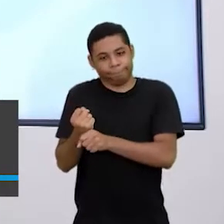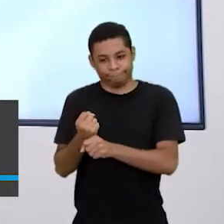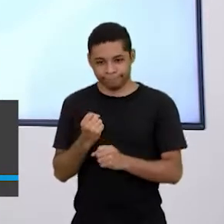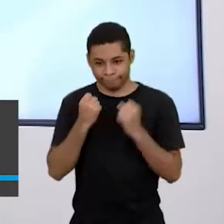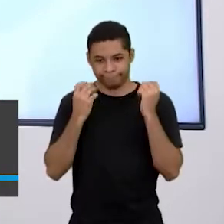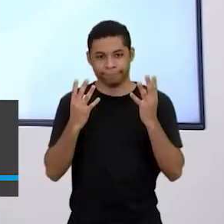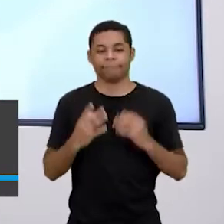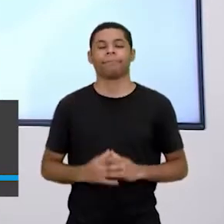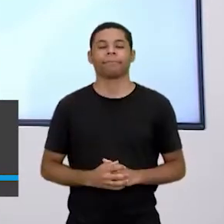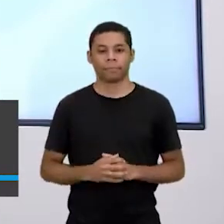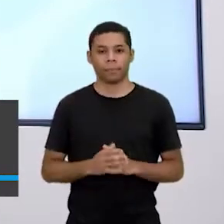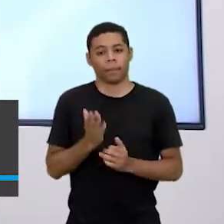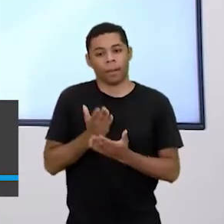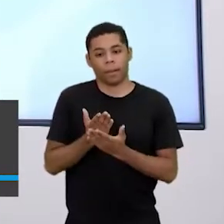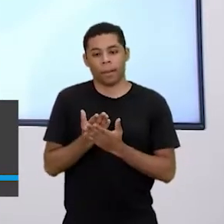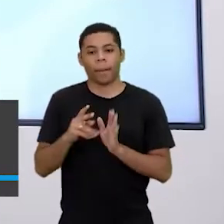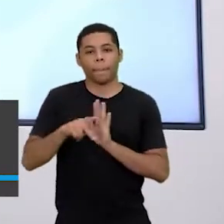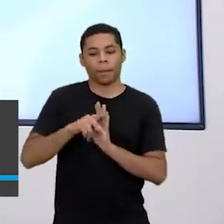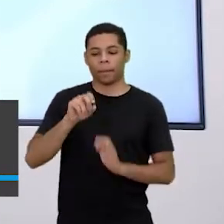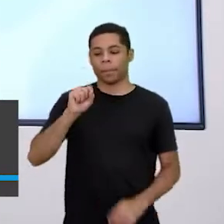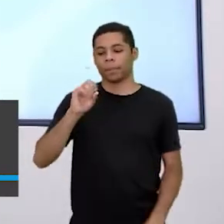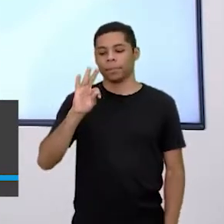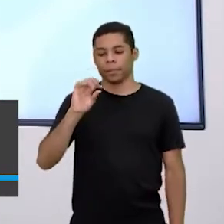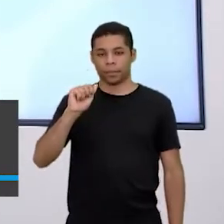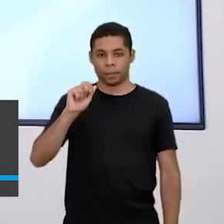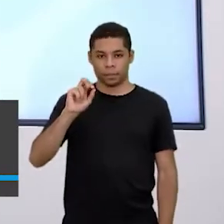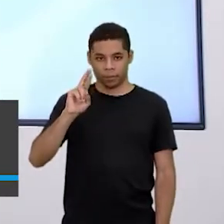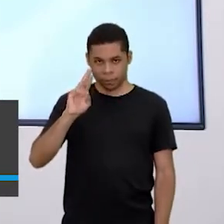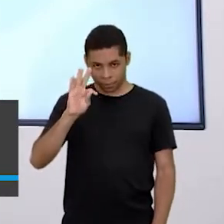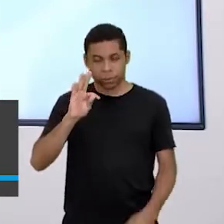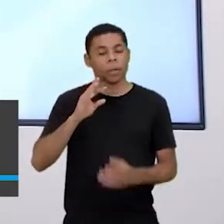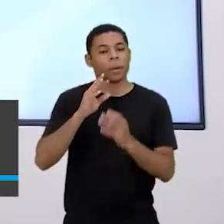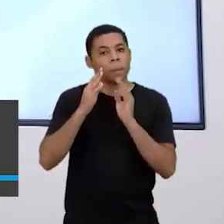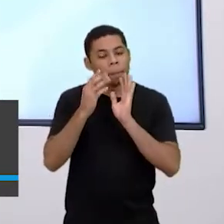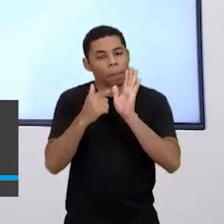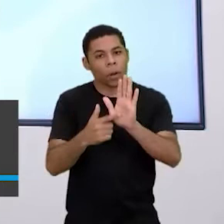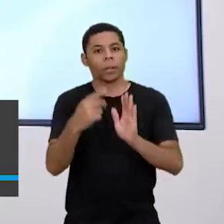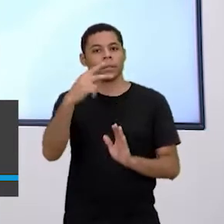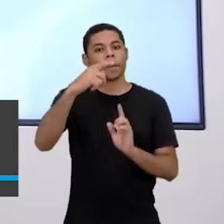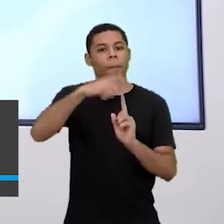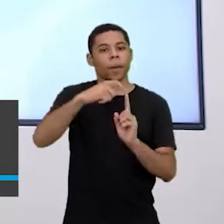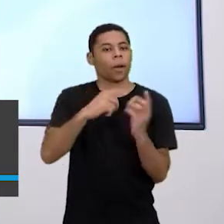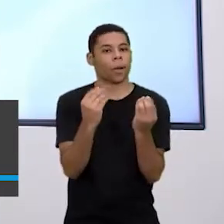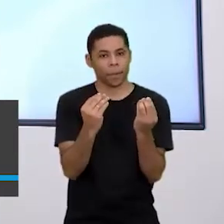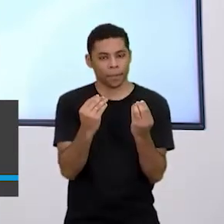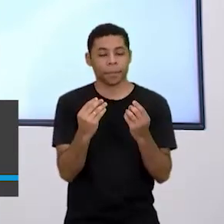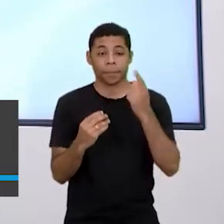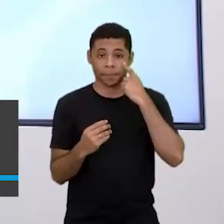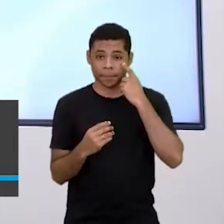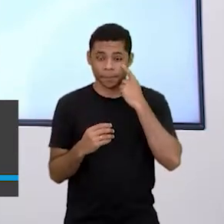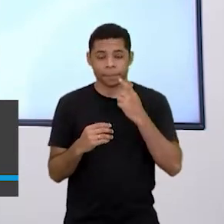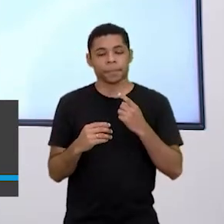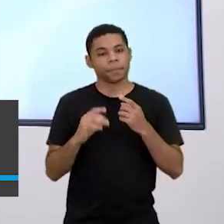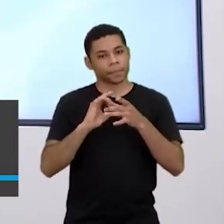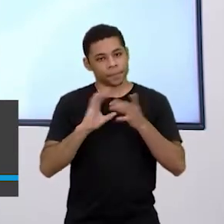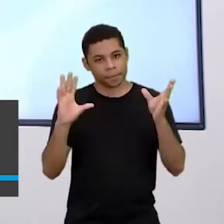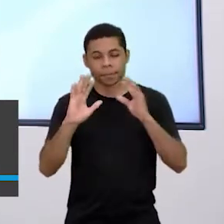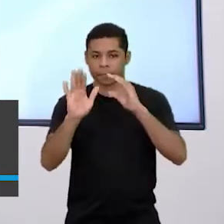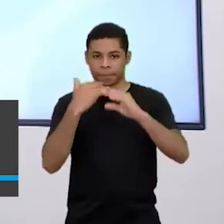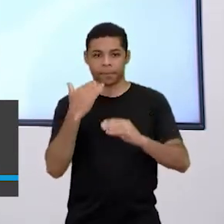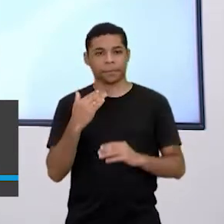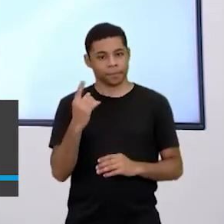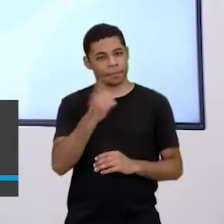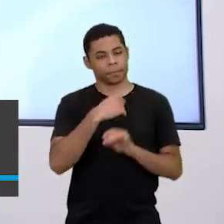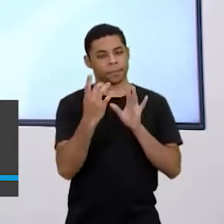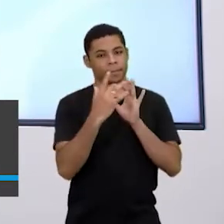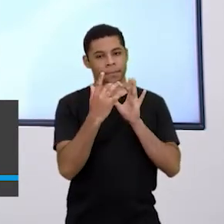aqui das aulas do Start, mostrar as suas personagens, vai lá, manda pra gente, entre